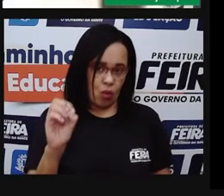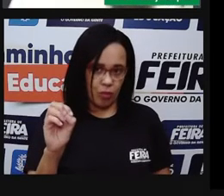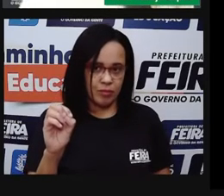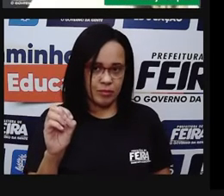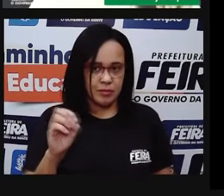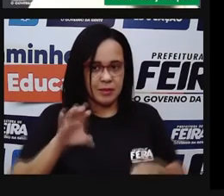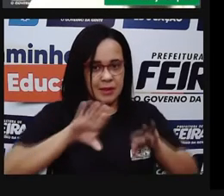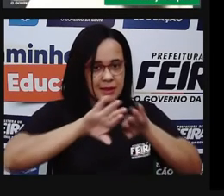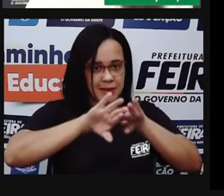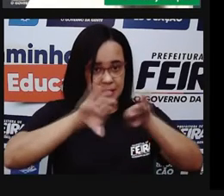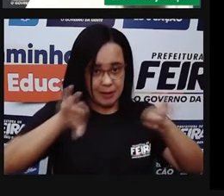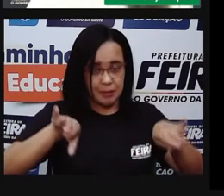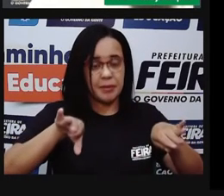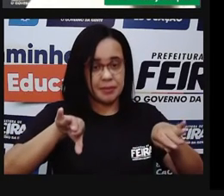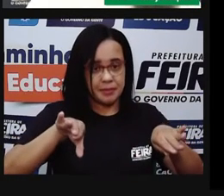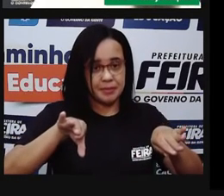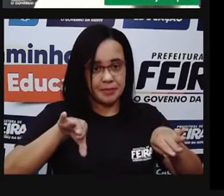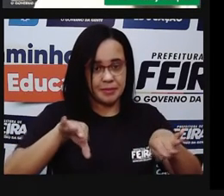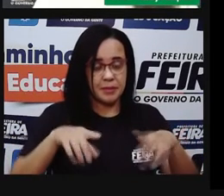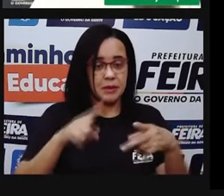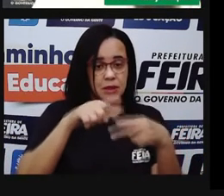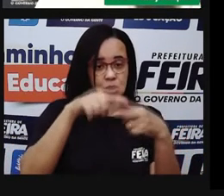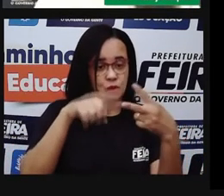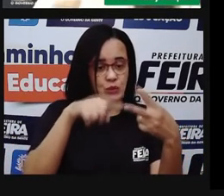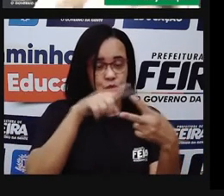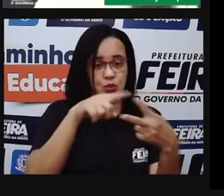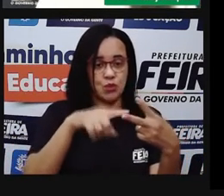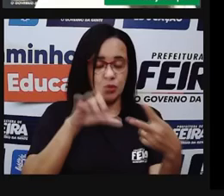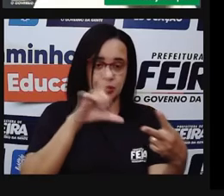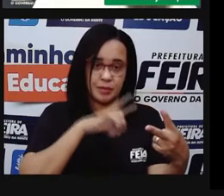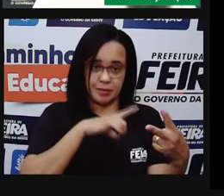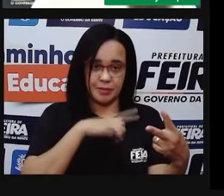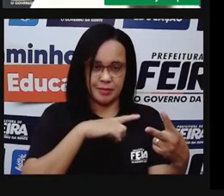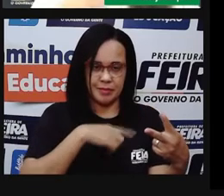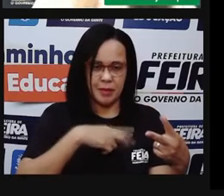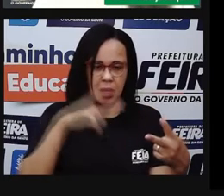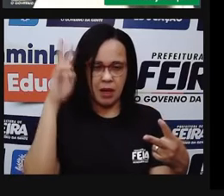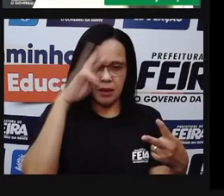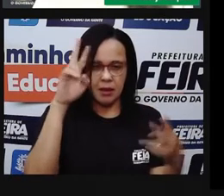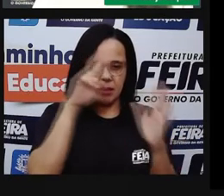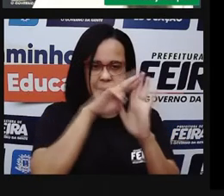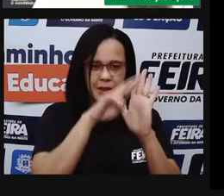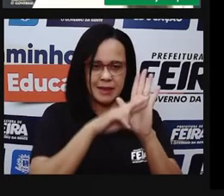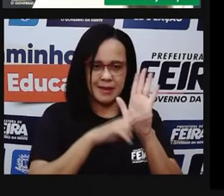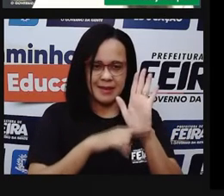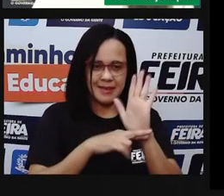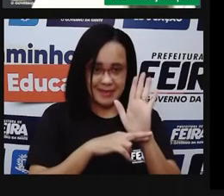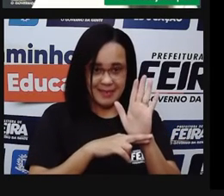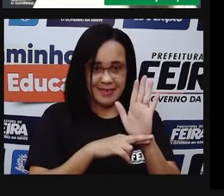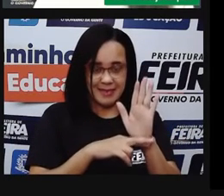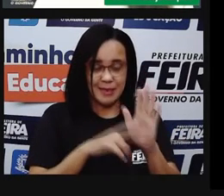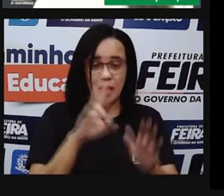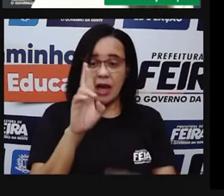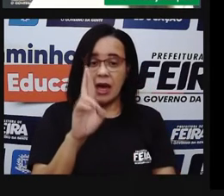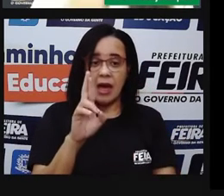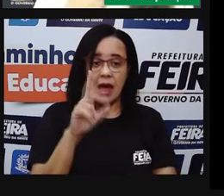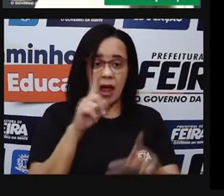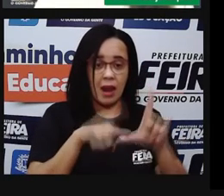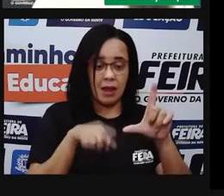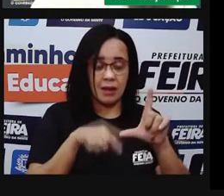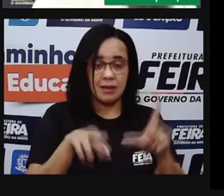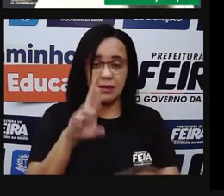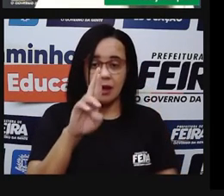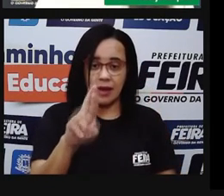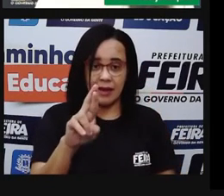tenho aí 2 sílabas. Lembrando da regra que eu falei para vocês. Letra re, letra si, se